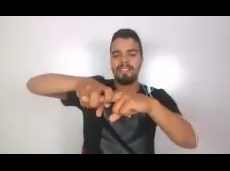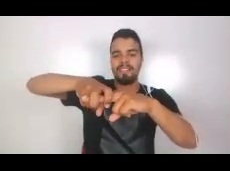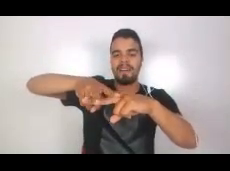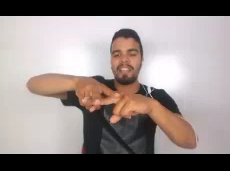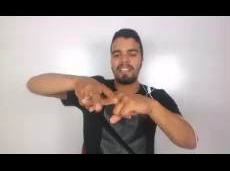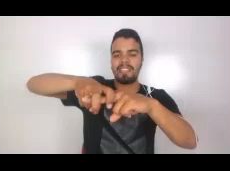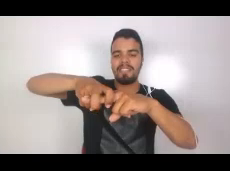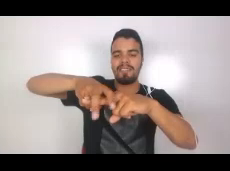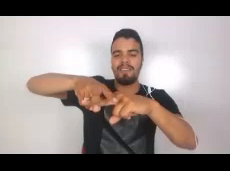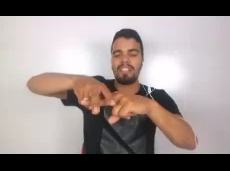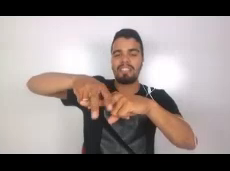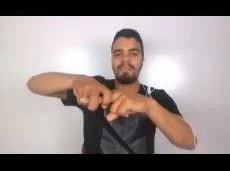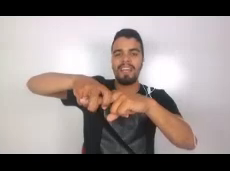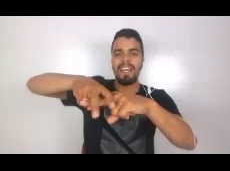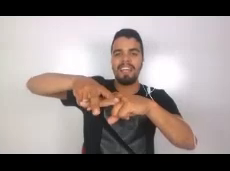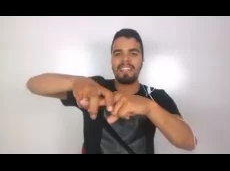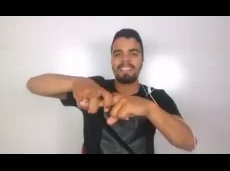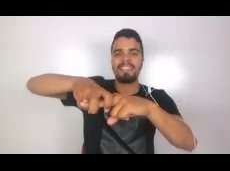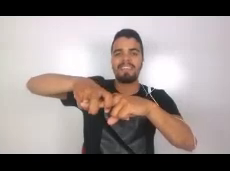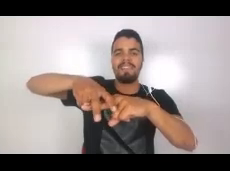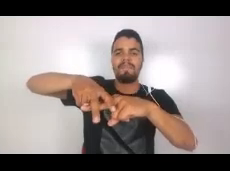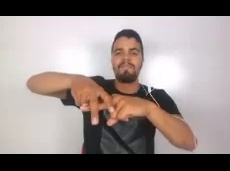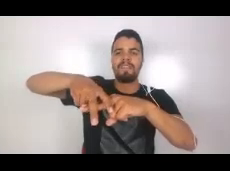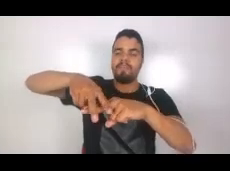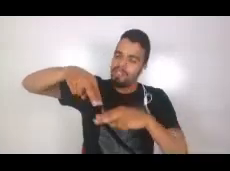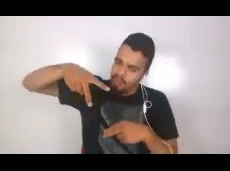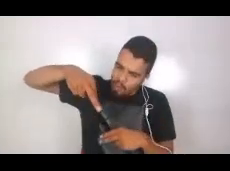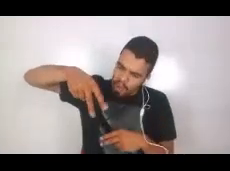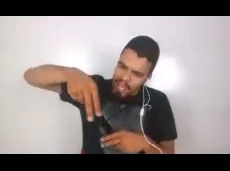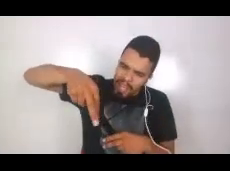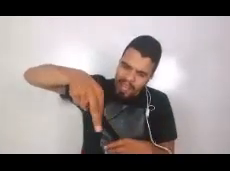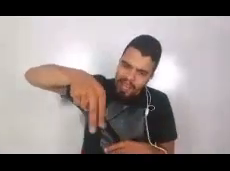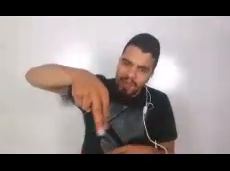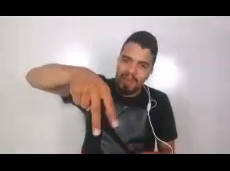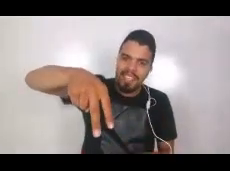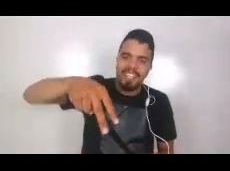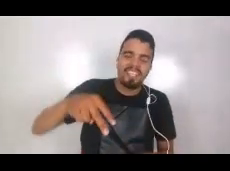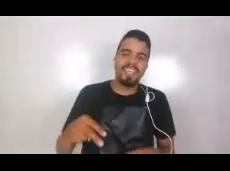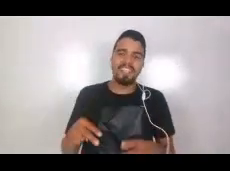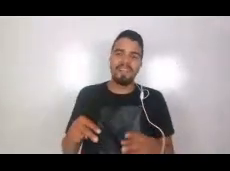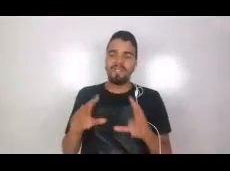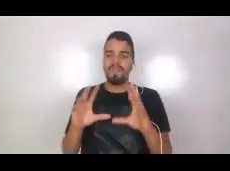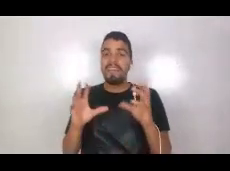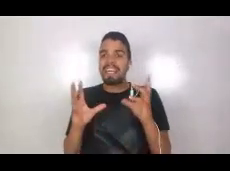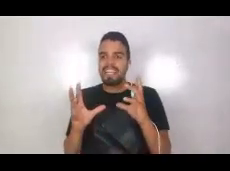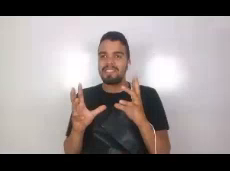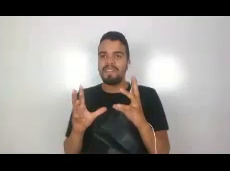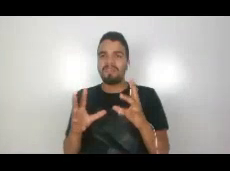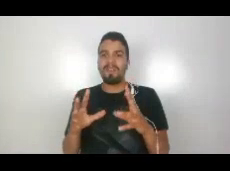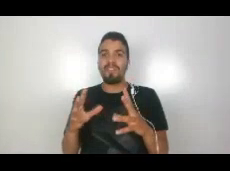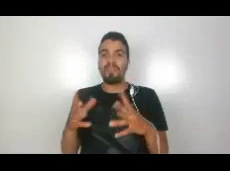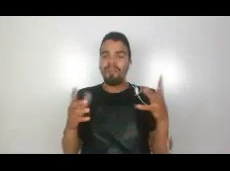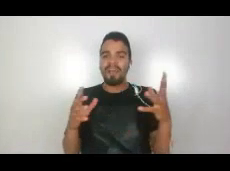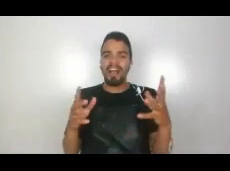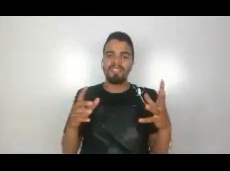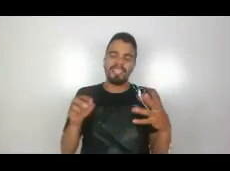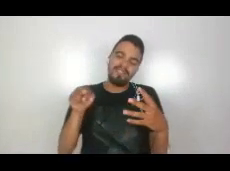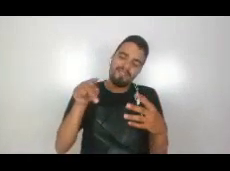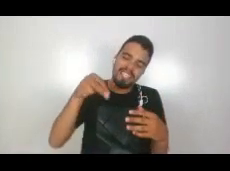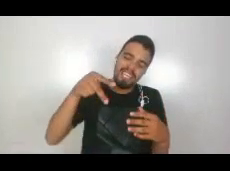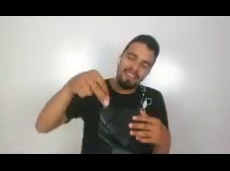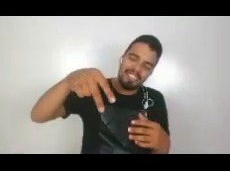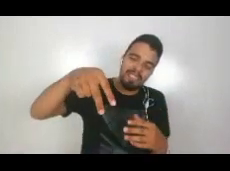pessoa sentando e balançando, ó, as pernas, a pessoa correndo, né? Então, isso é um classificador. Agora, para o